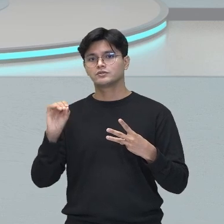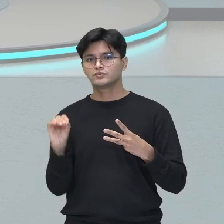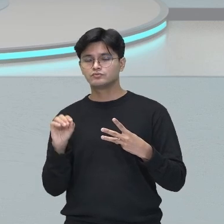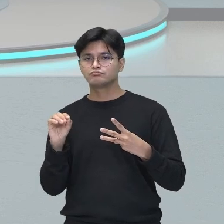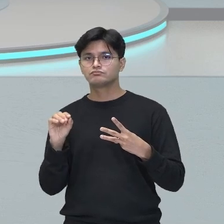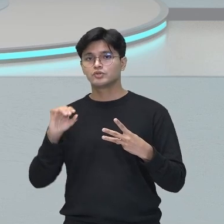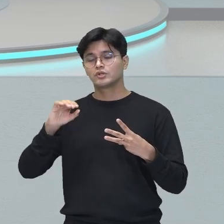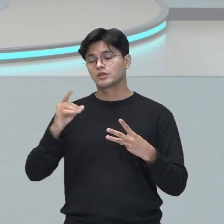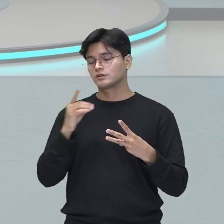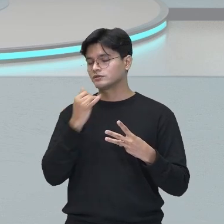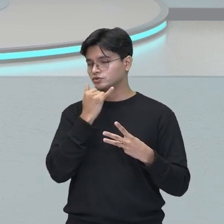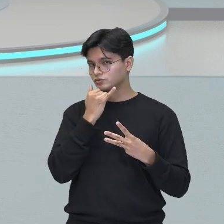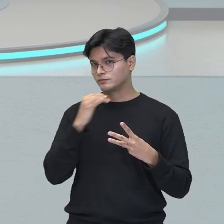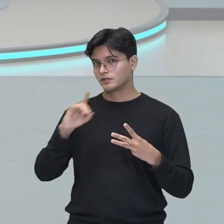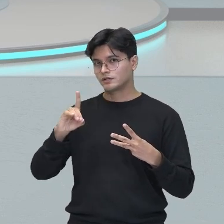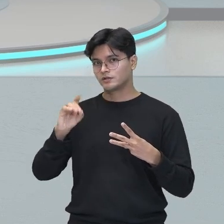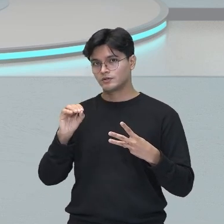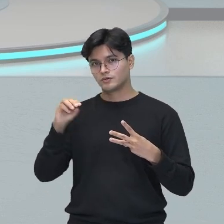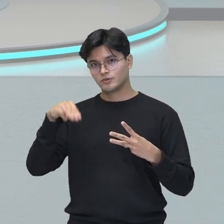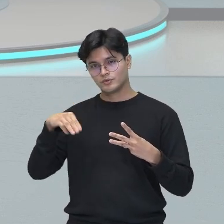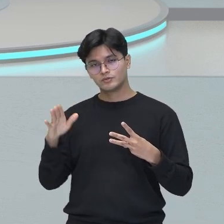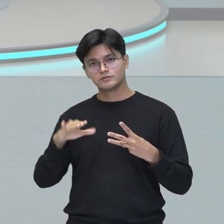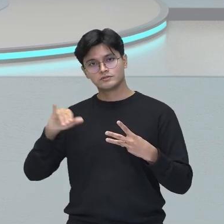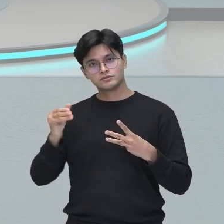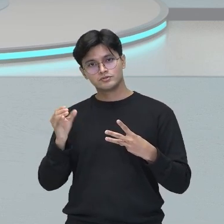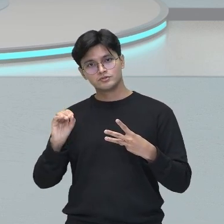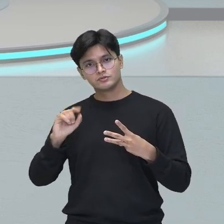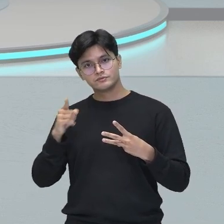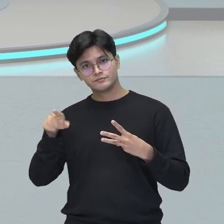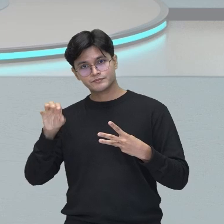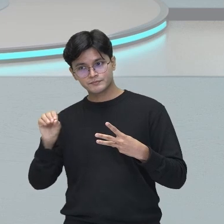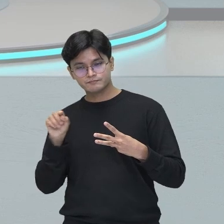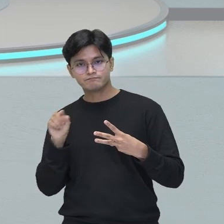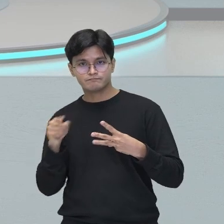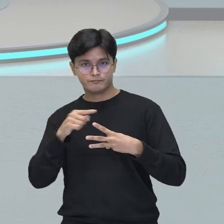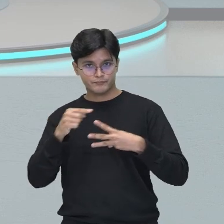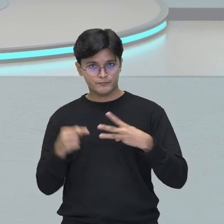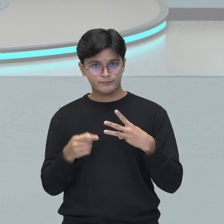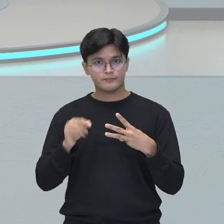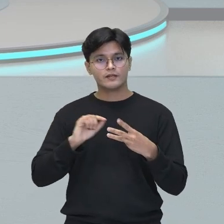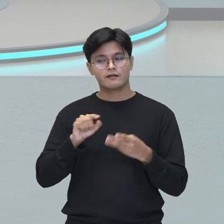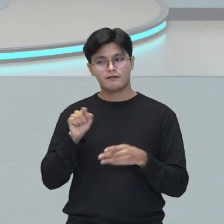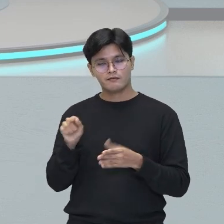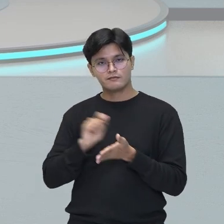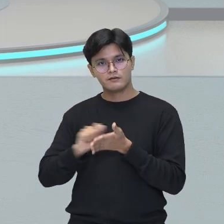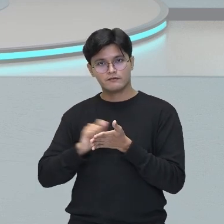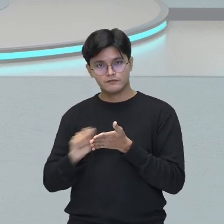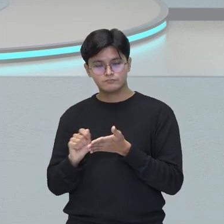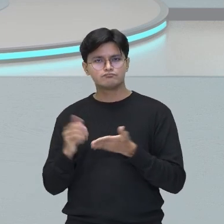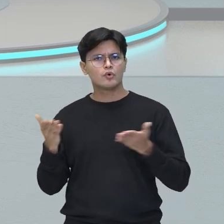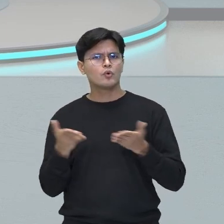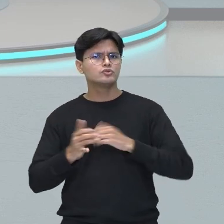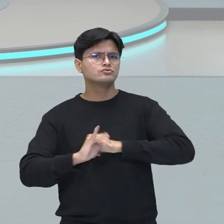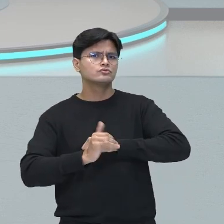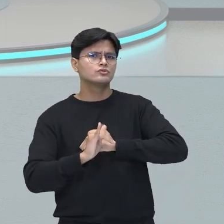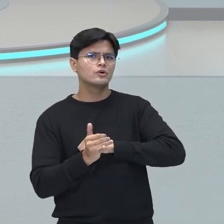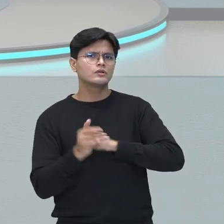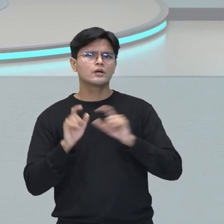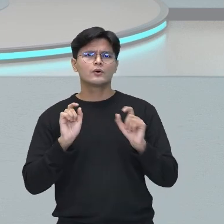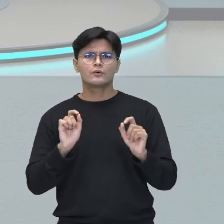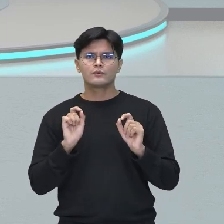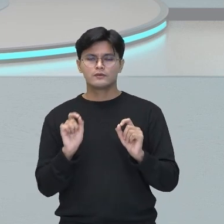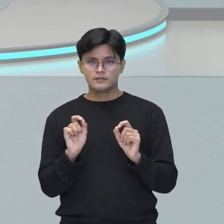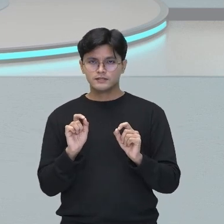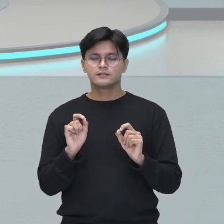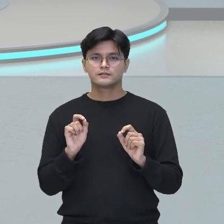Portuguesa o Fernão Lopes Então você crônica quando se fala em crônica hoje né a gente